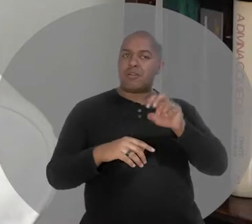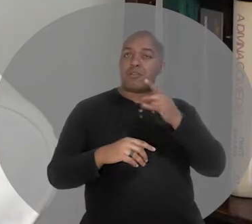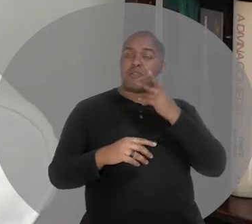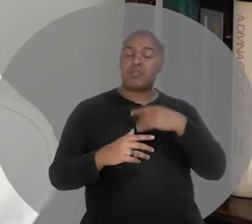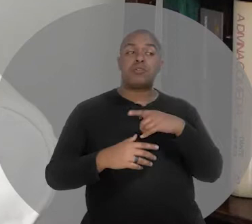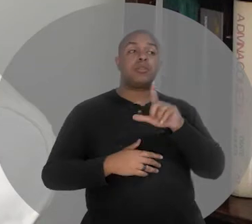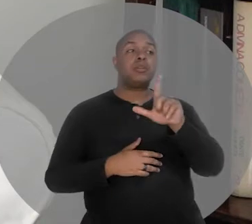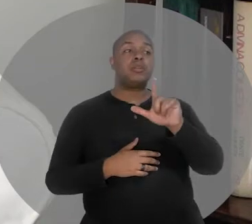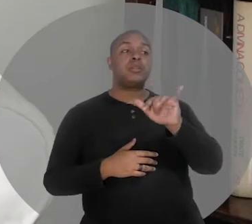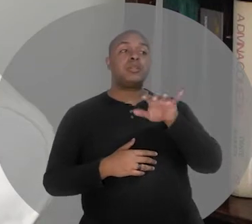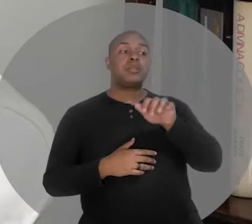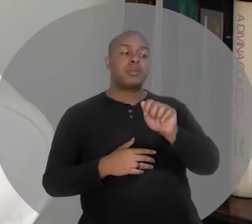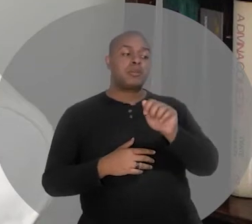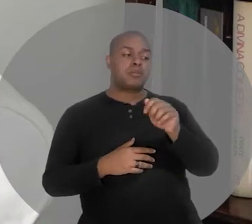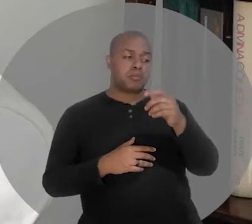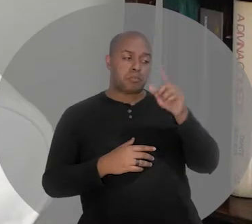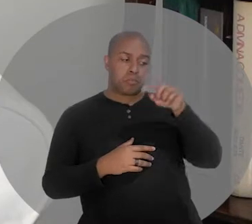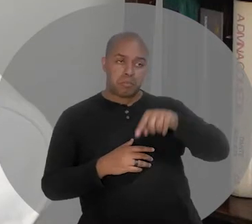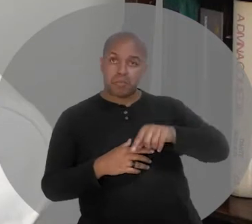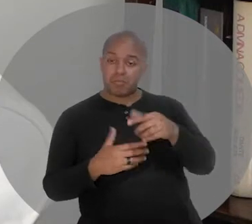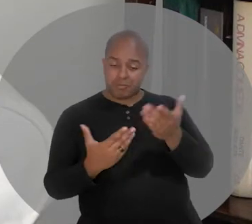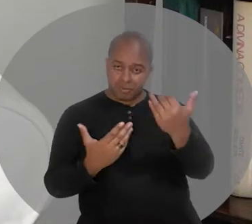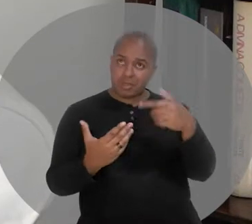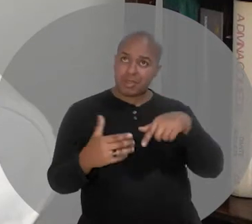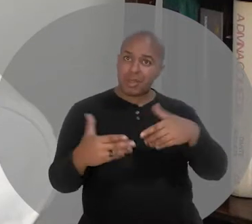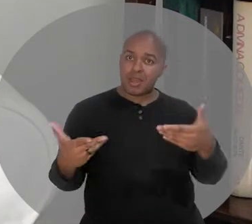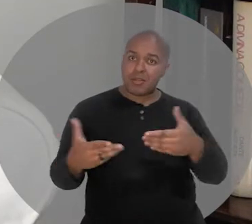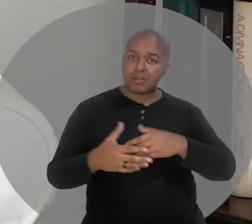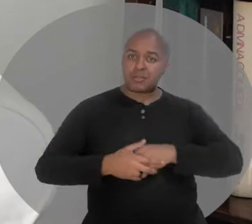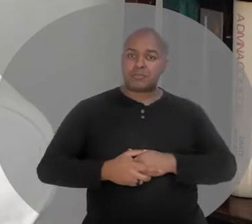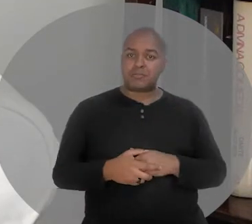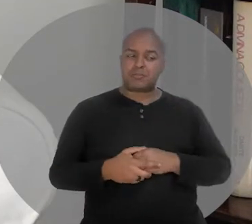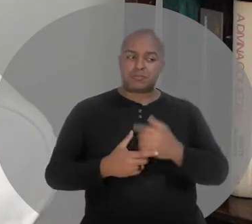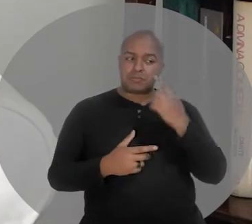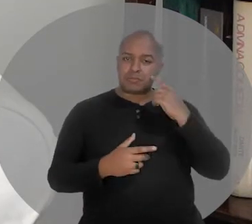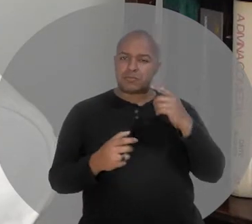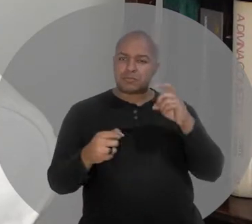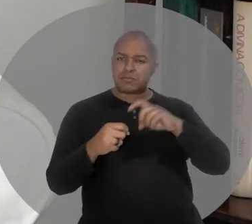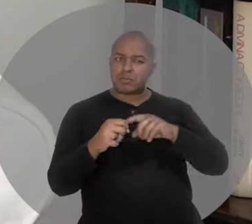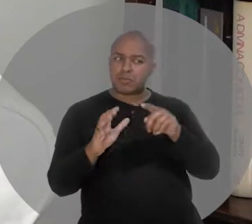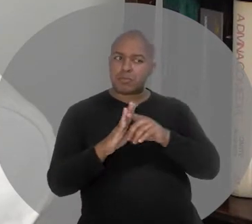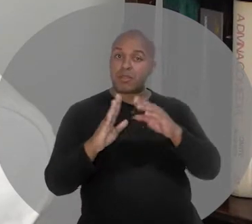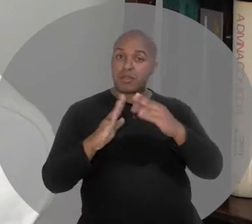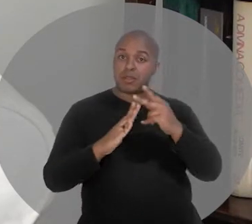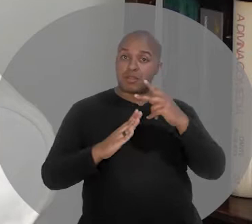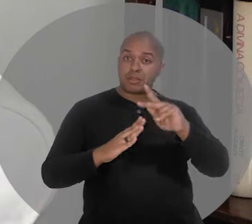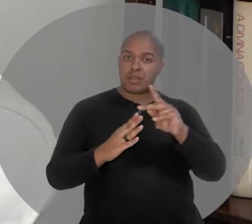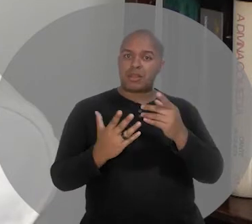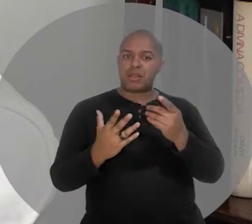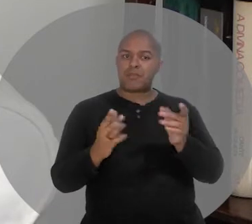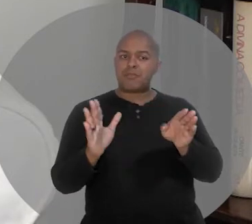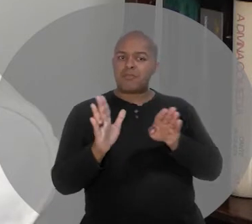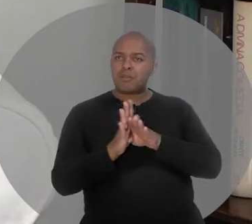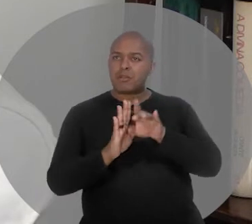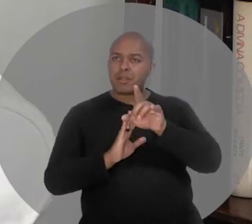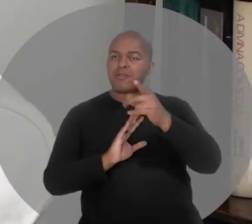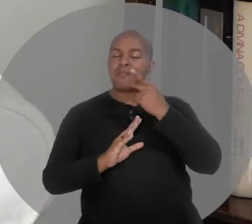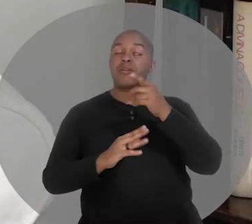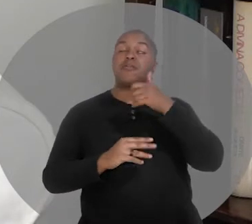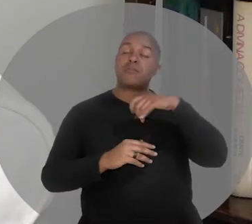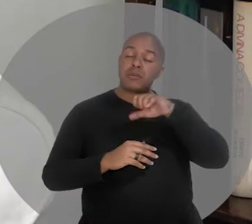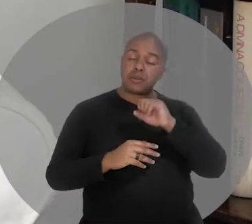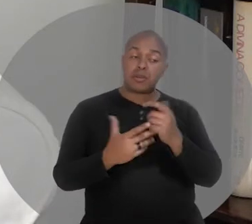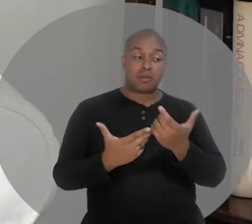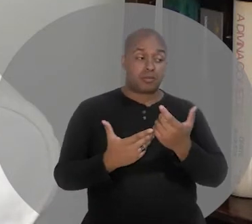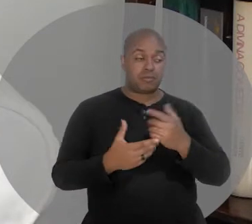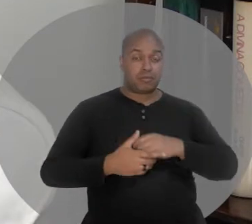assim: Lígia, desça aqui agora. Minha mãe desce, tudo, volta para casa dela, chega lá, fala: mãe. Ela